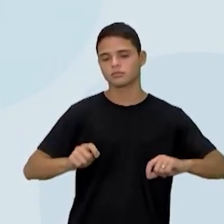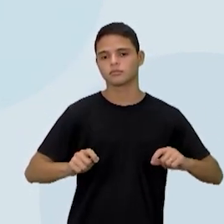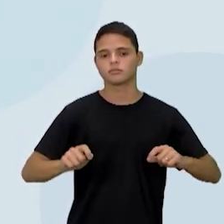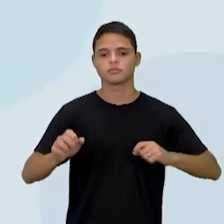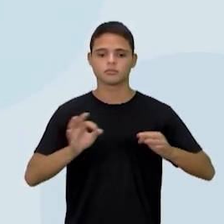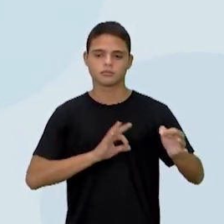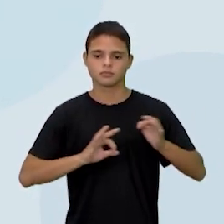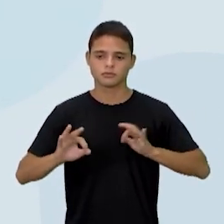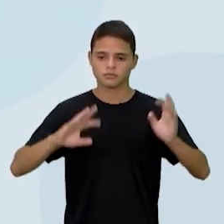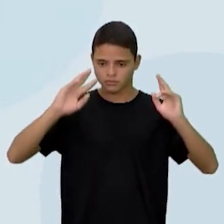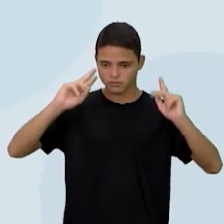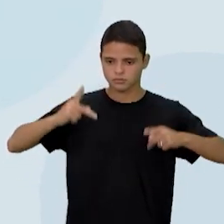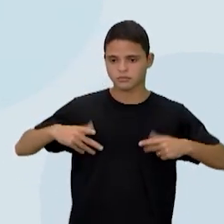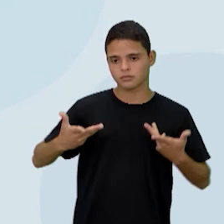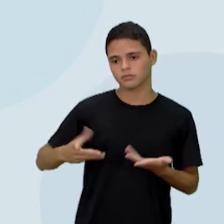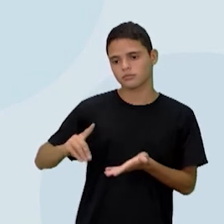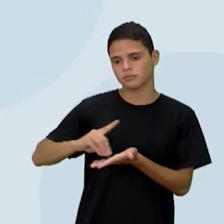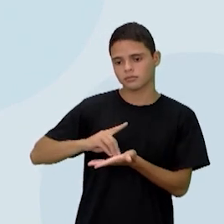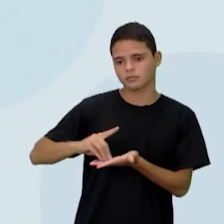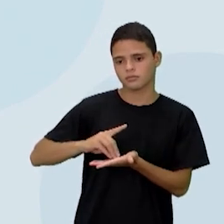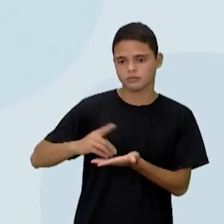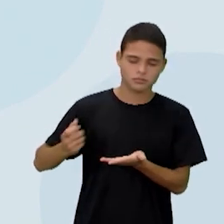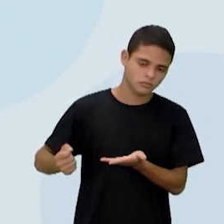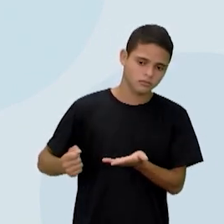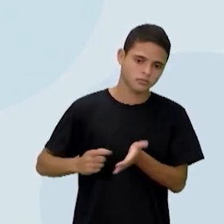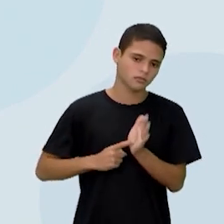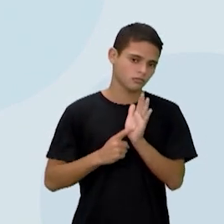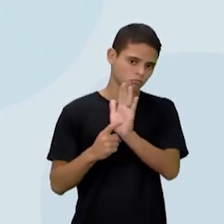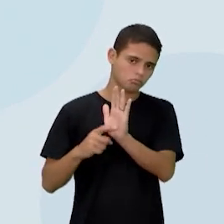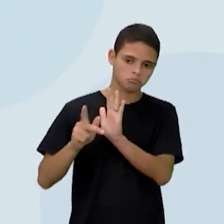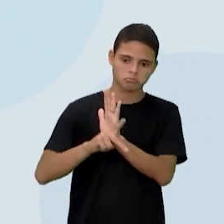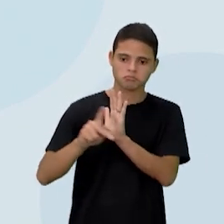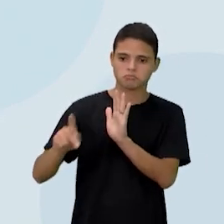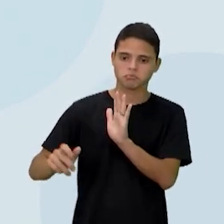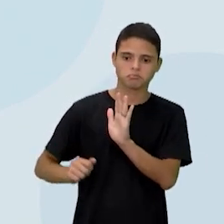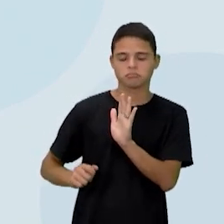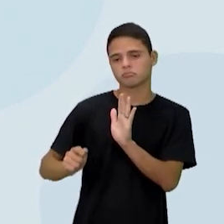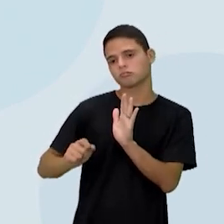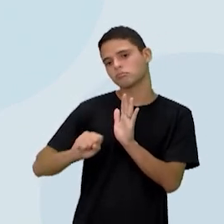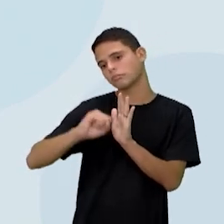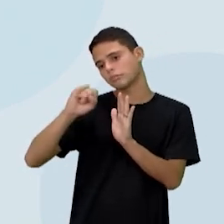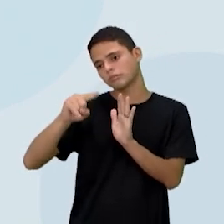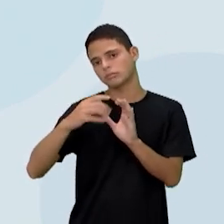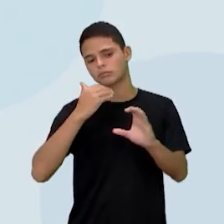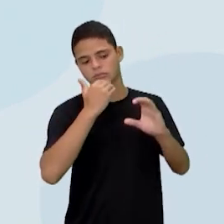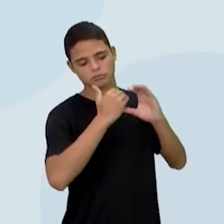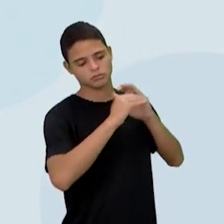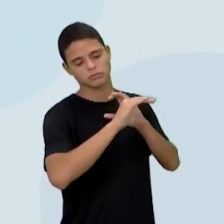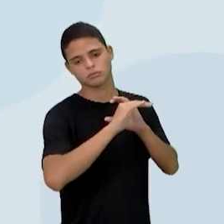meios físicos ou virtuais. Apresente ela para o seu professor ou professora. Se quiser, mande na minha página,